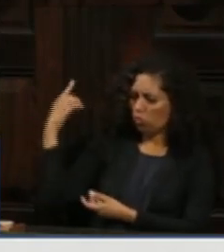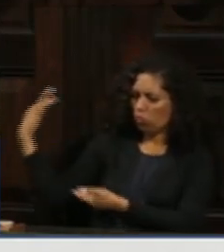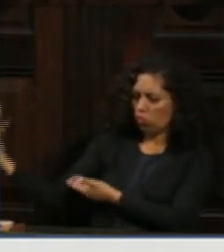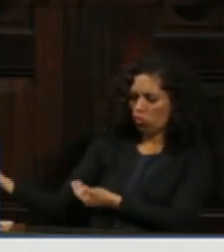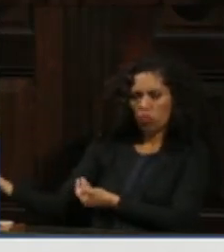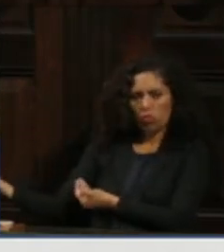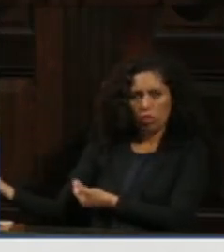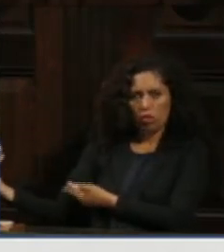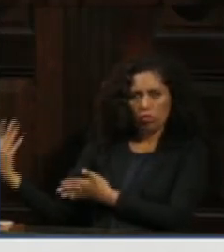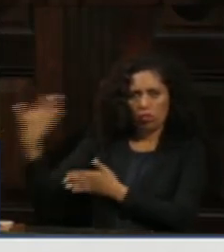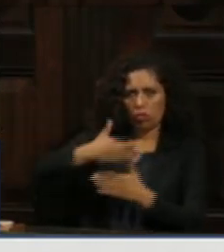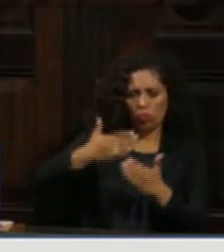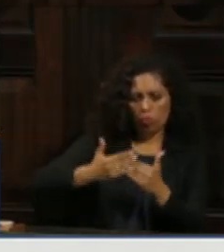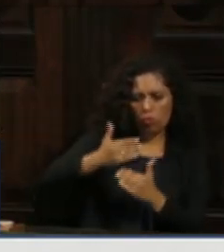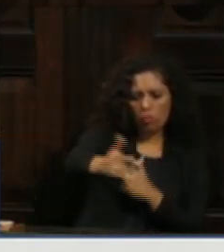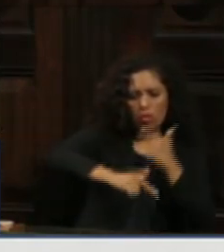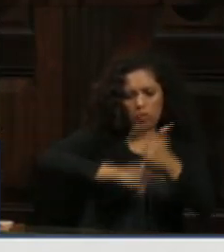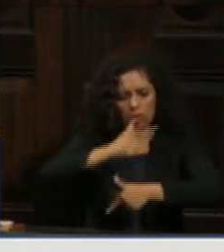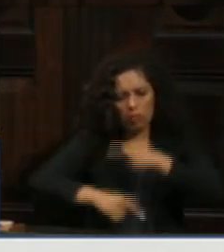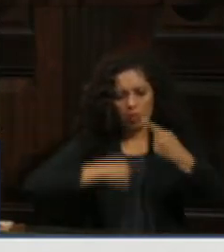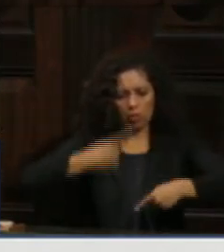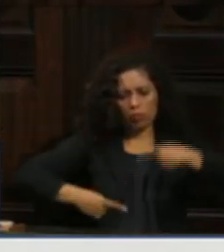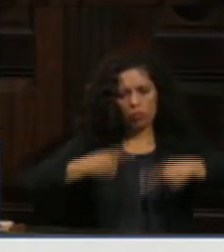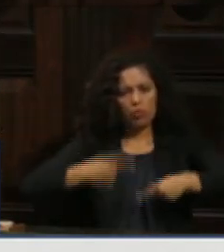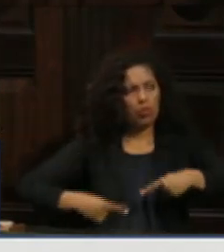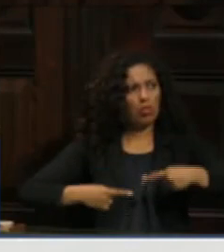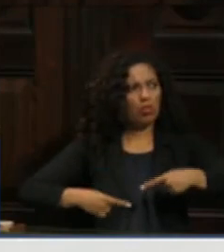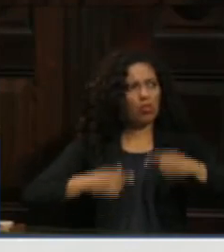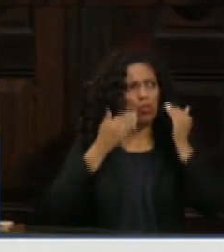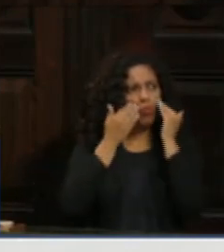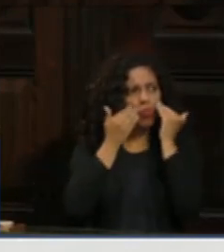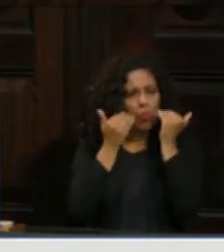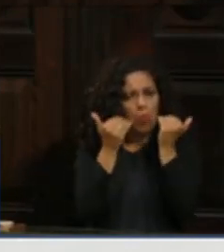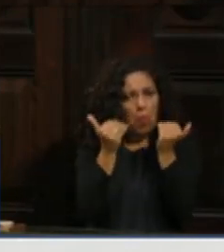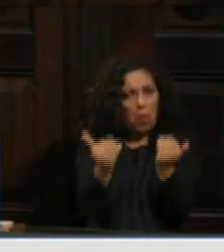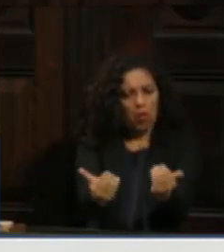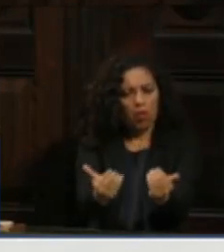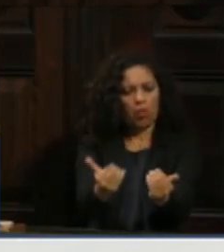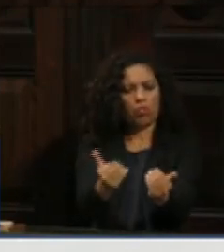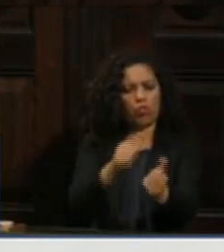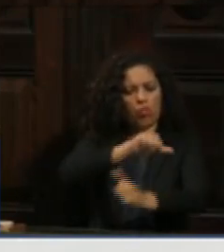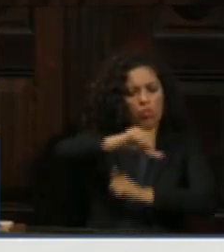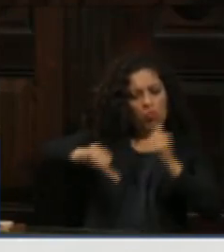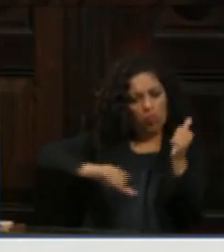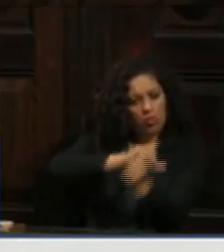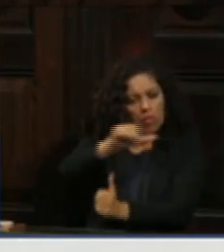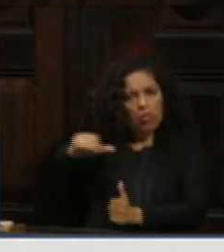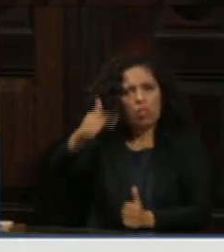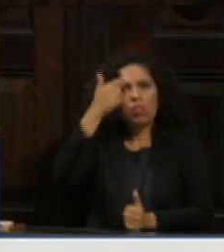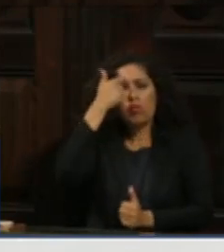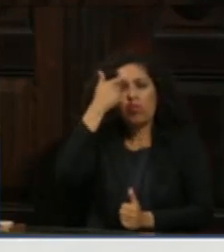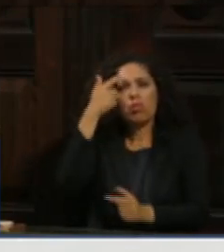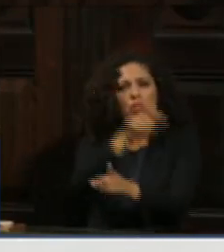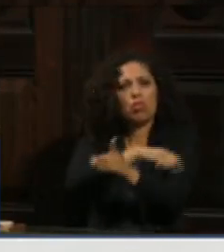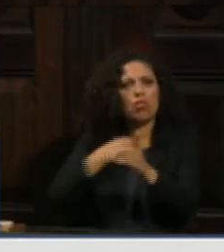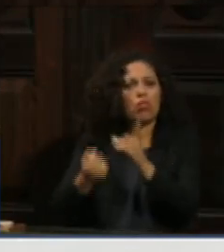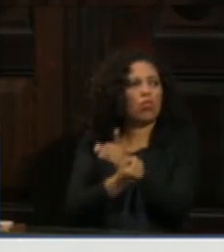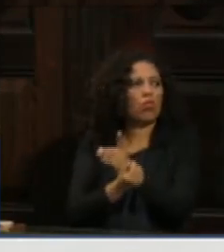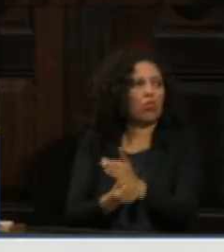e deputados como que estão aqui em plenário nesse momento, fazem, e as pessoas